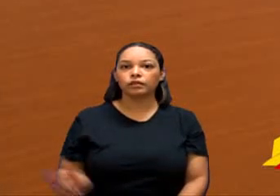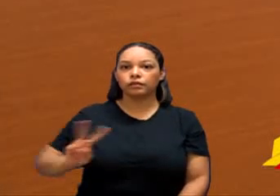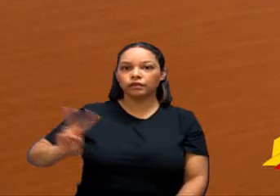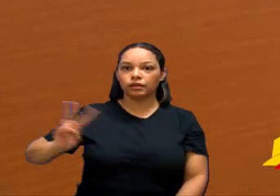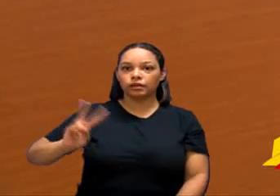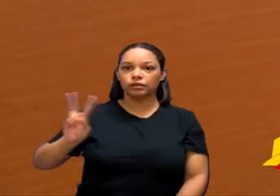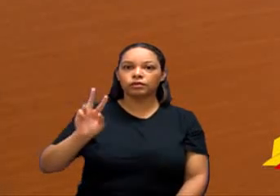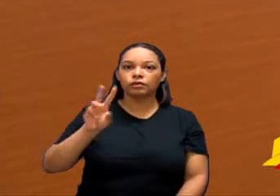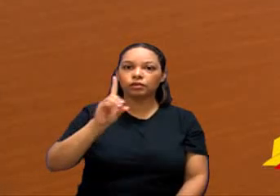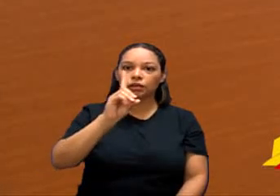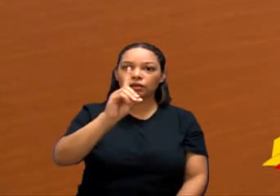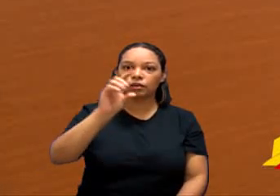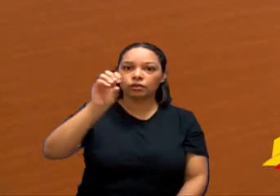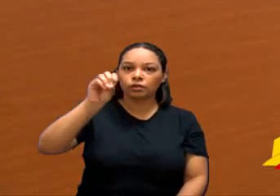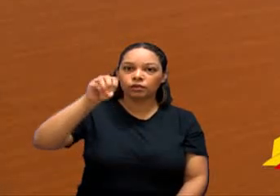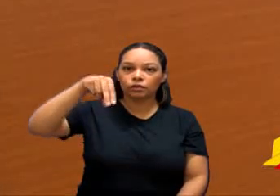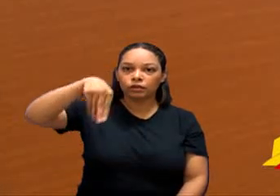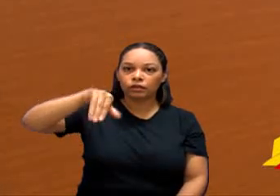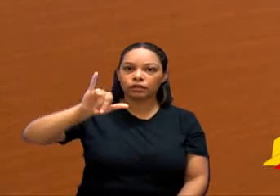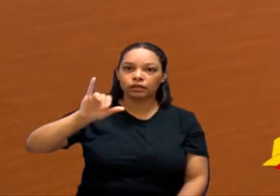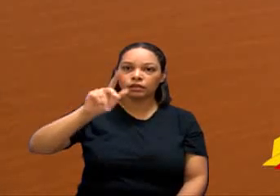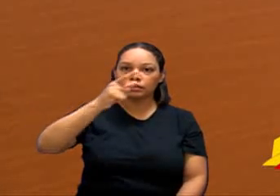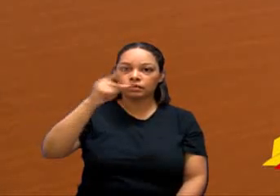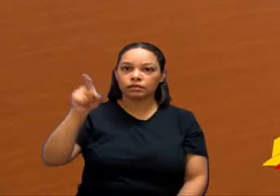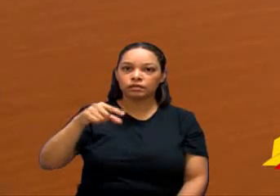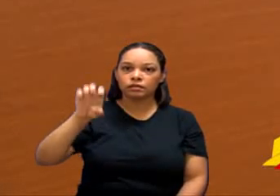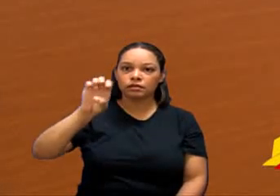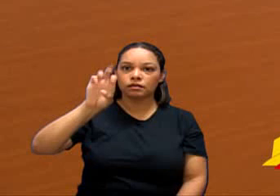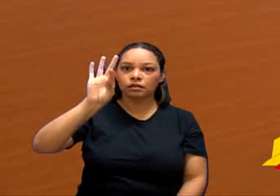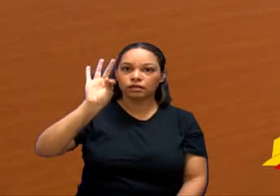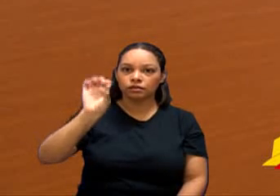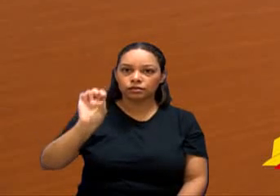Queria parabenizá-lo pela iniciativa desse